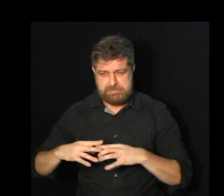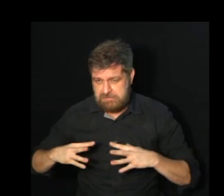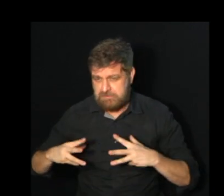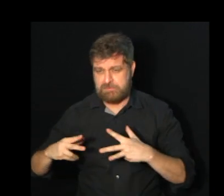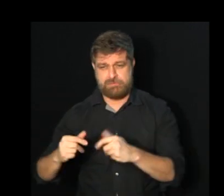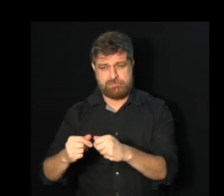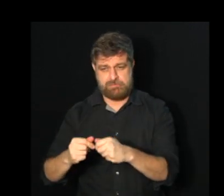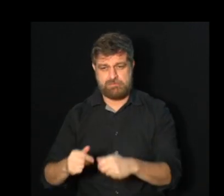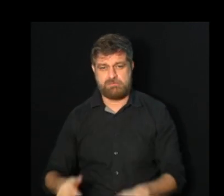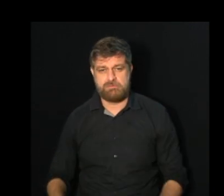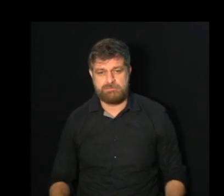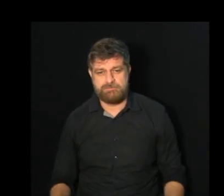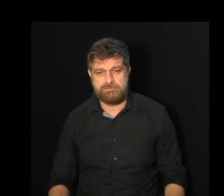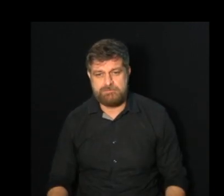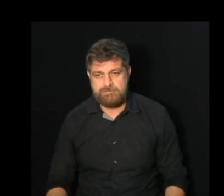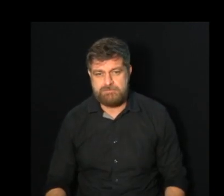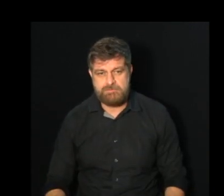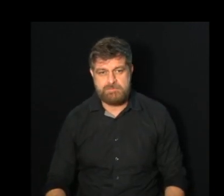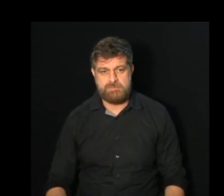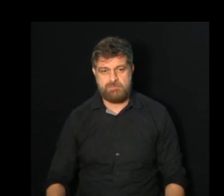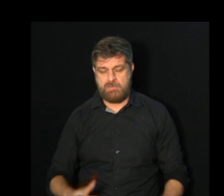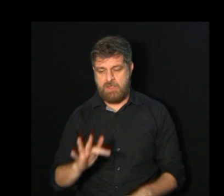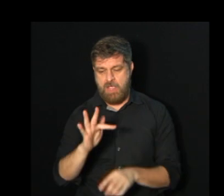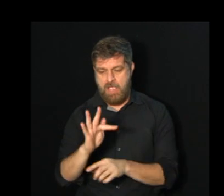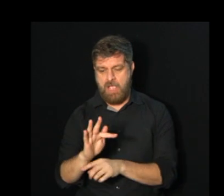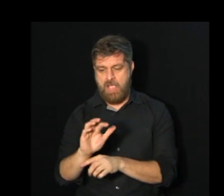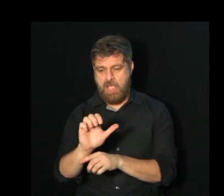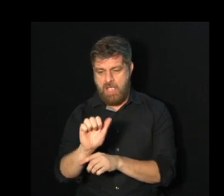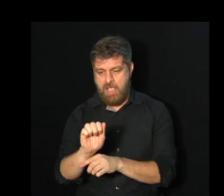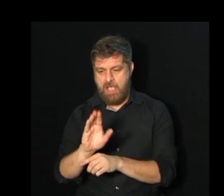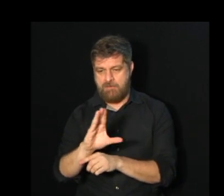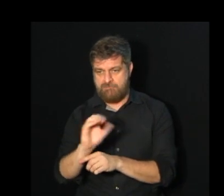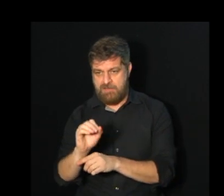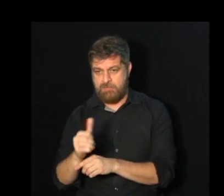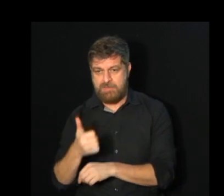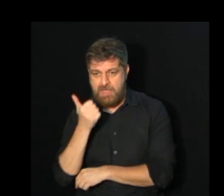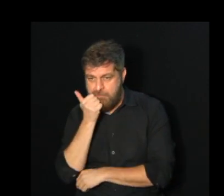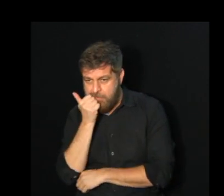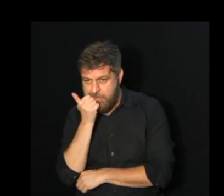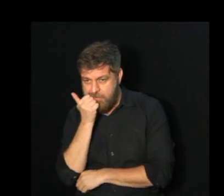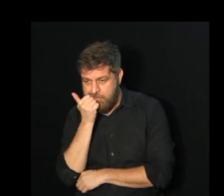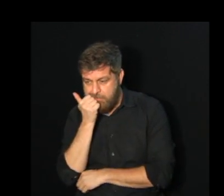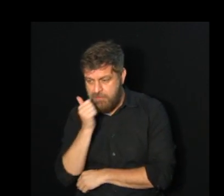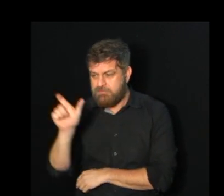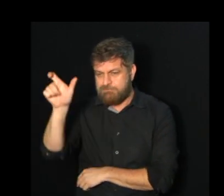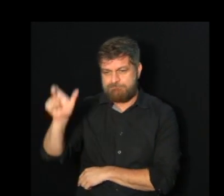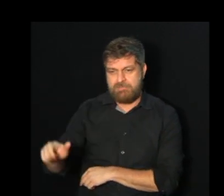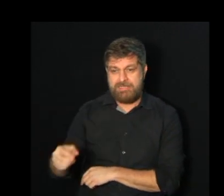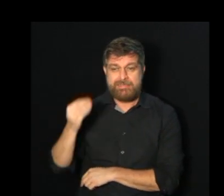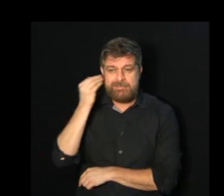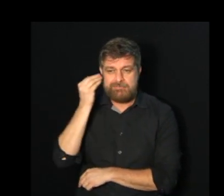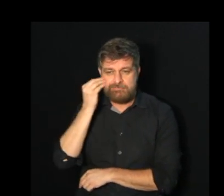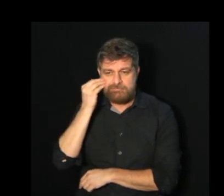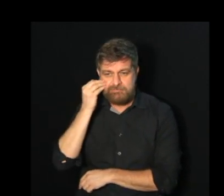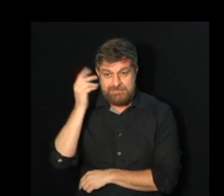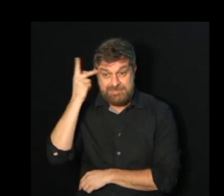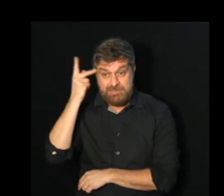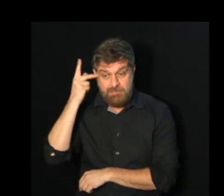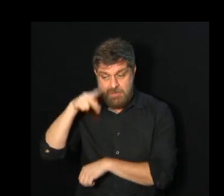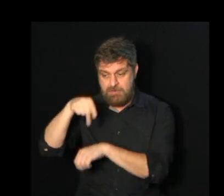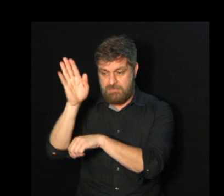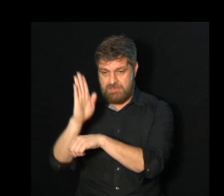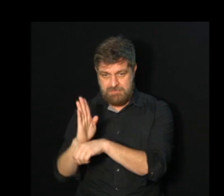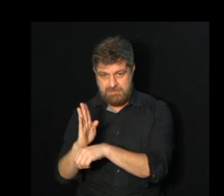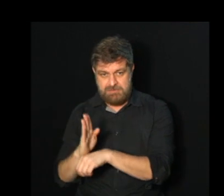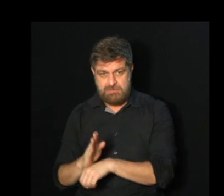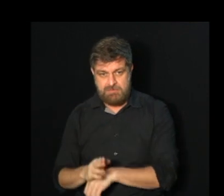o Jorge Fenerick. O Fábio, que está fazendo a demonstração ali, o rei do rádio digital em São Paulo e no Brasil. E,